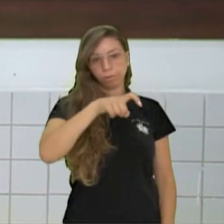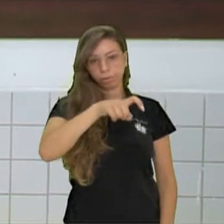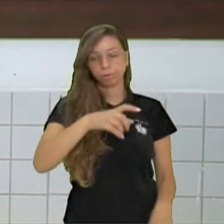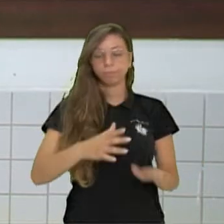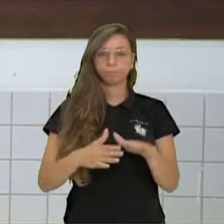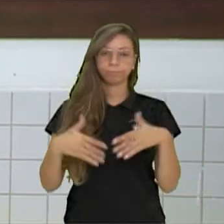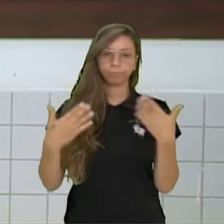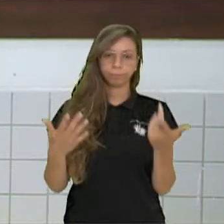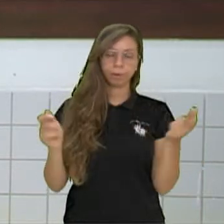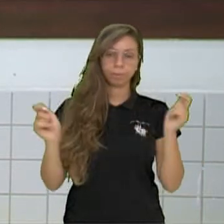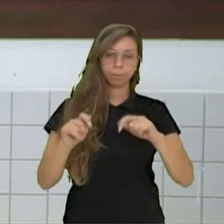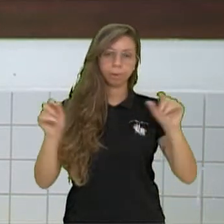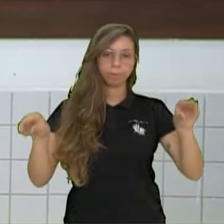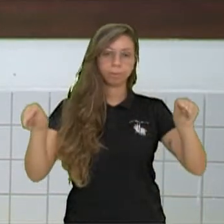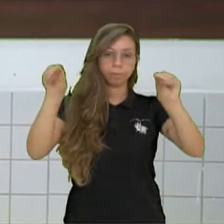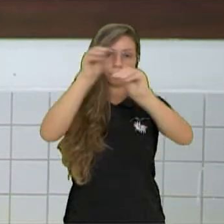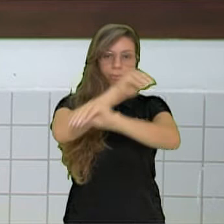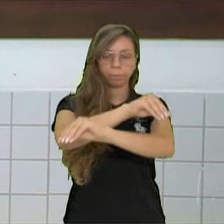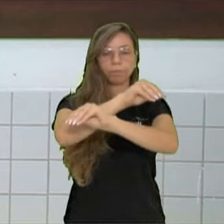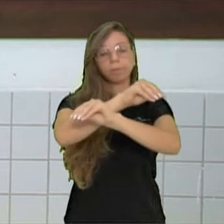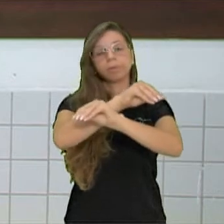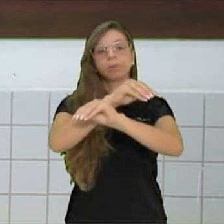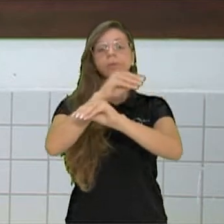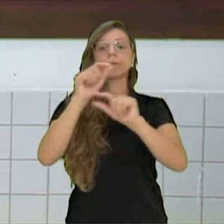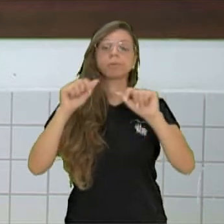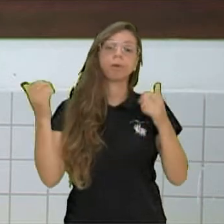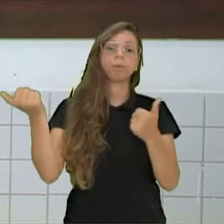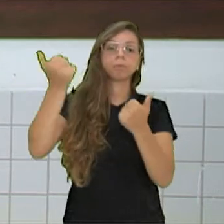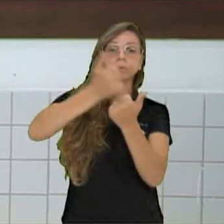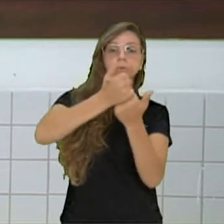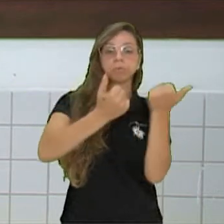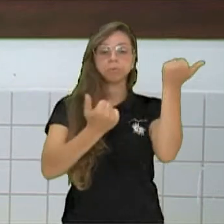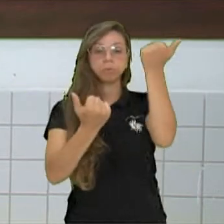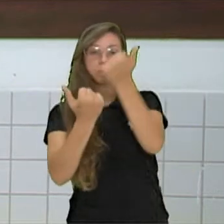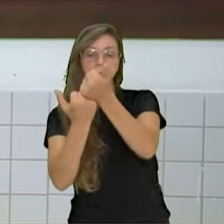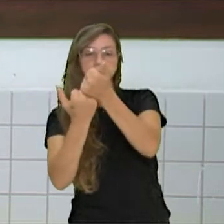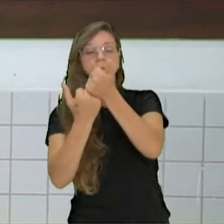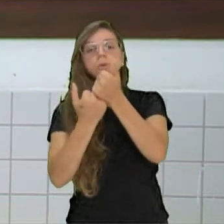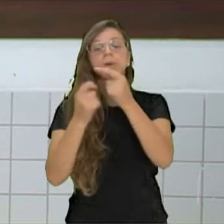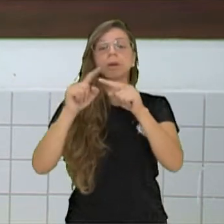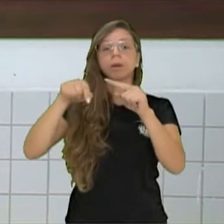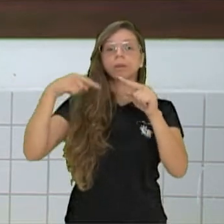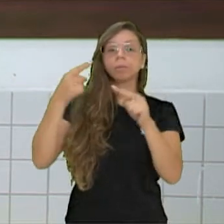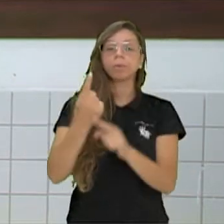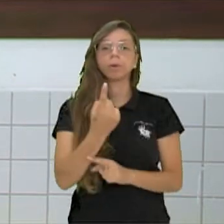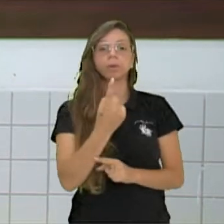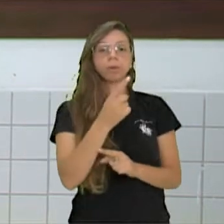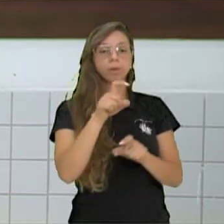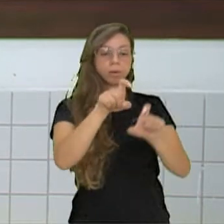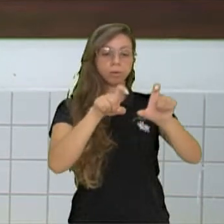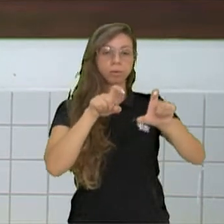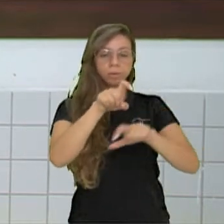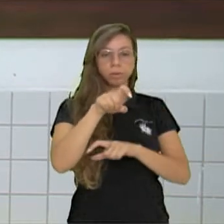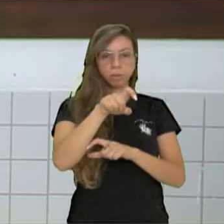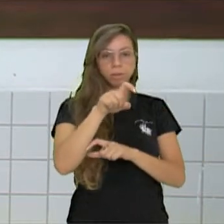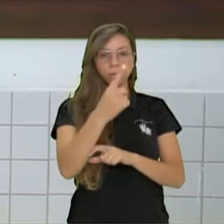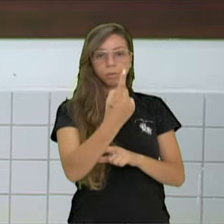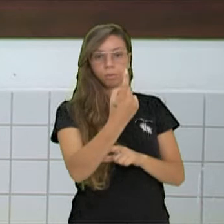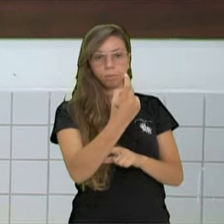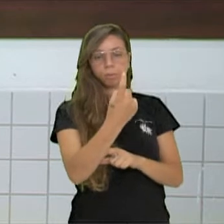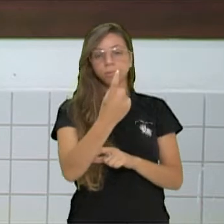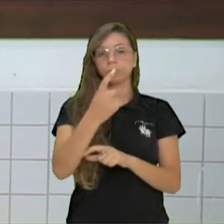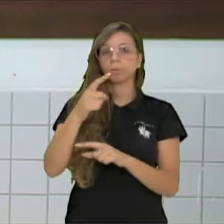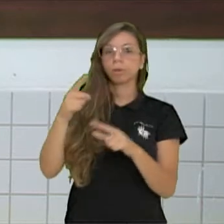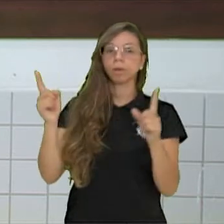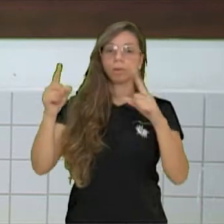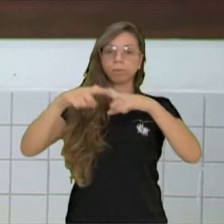Aí a gente troca, inverte o que é x por y, o que é y por x, e isola y em função de x. São dois passos